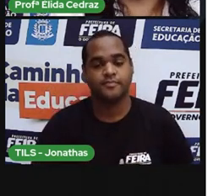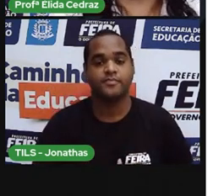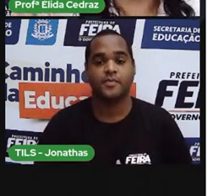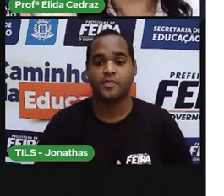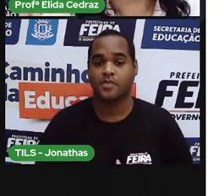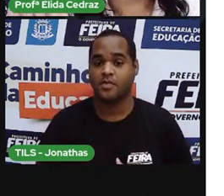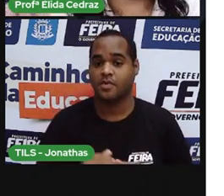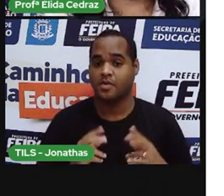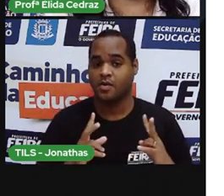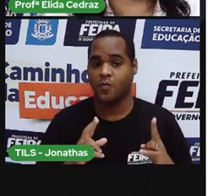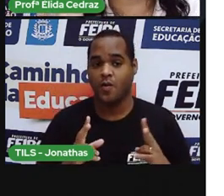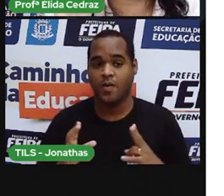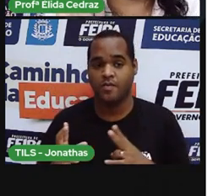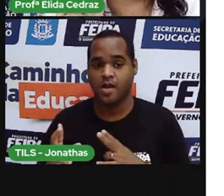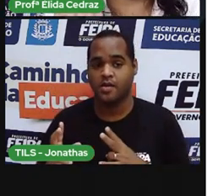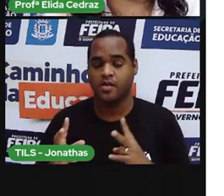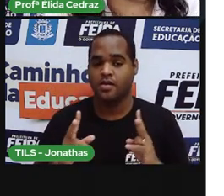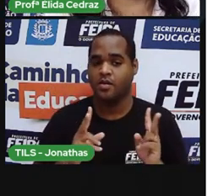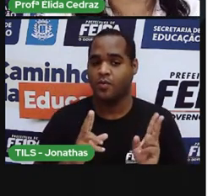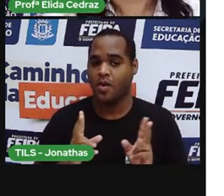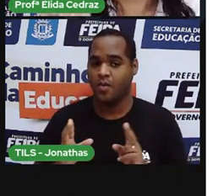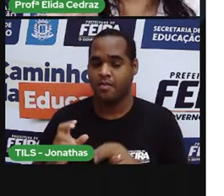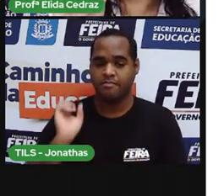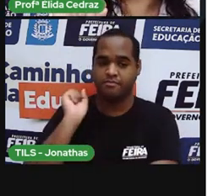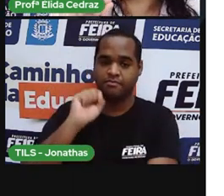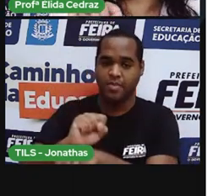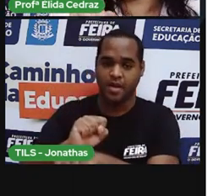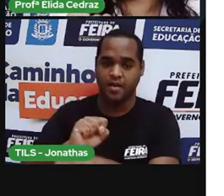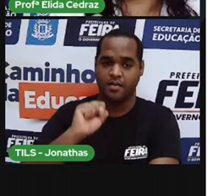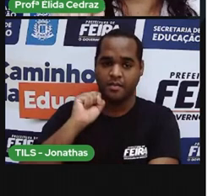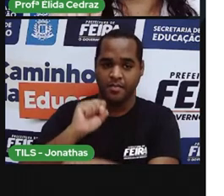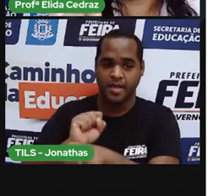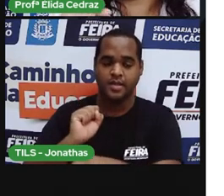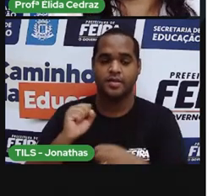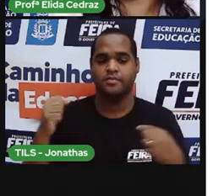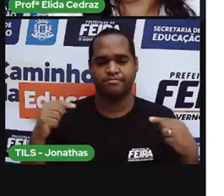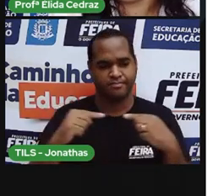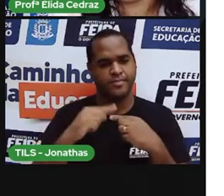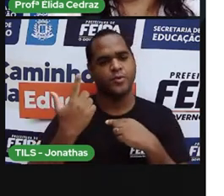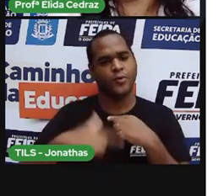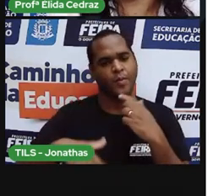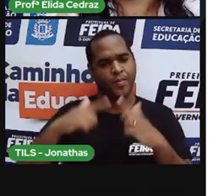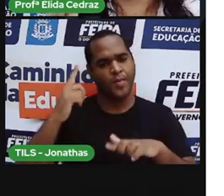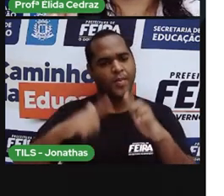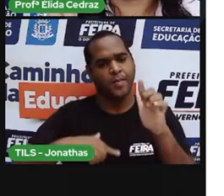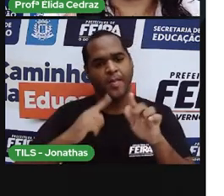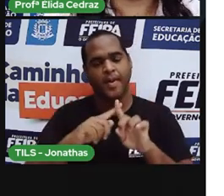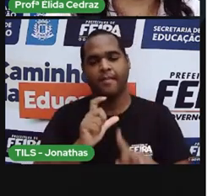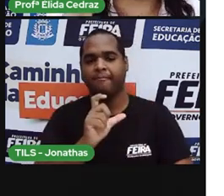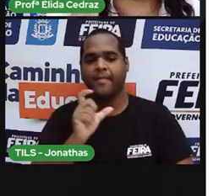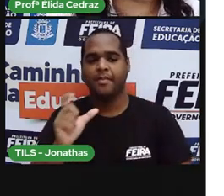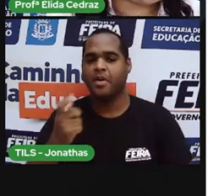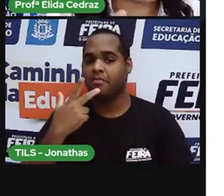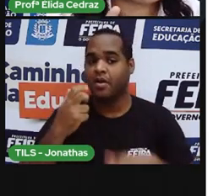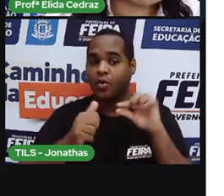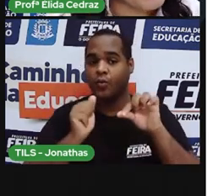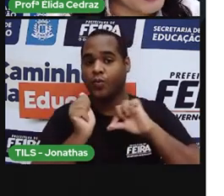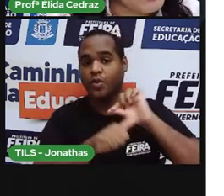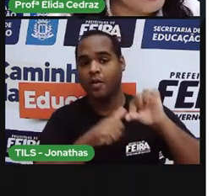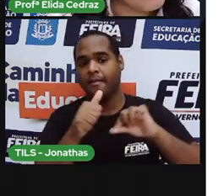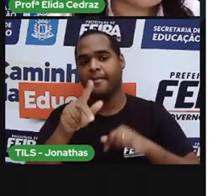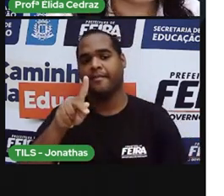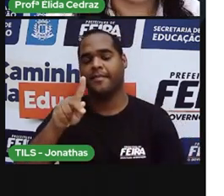mesma coisa com a palavra para. E nós já formamos uma nova palavra. Trocamos a letra